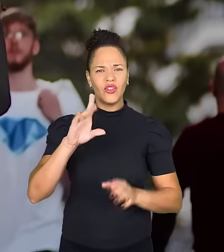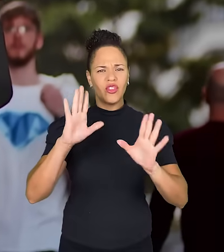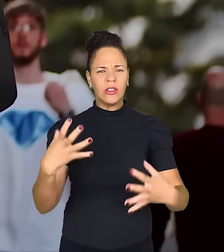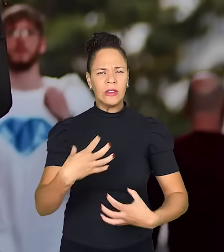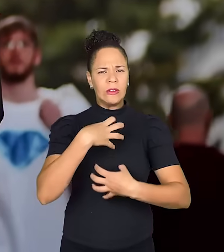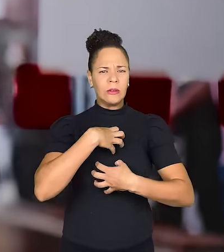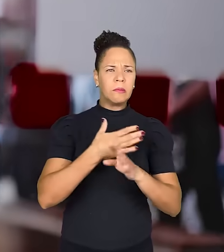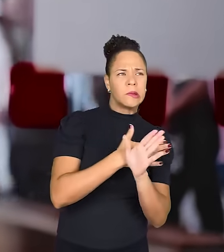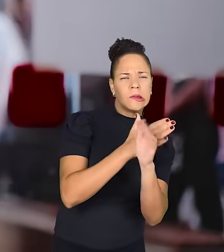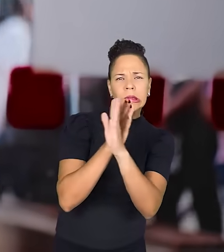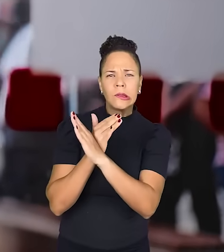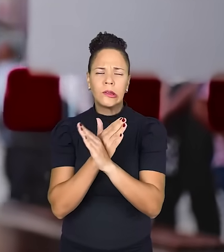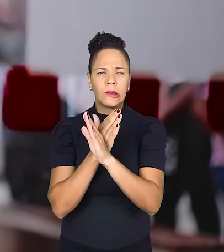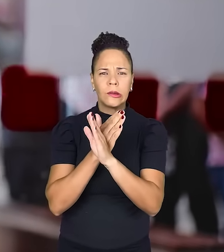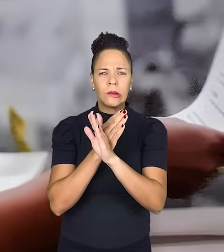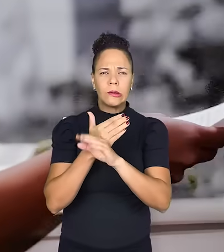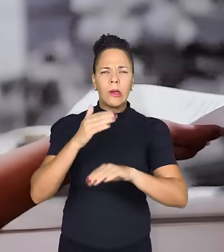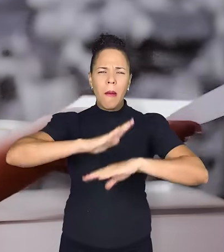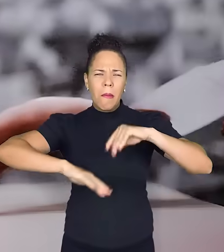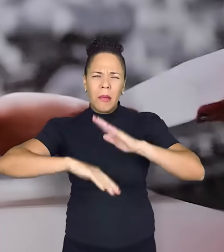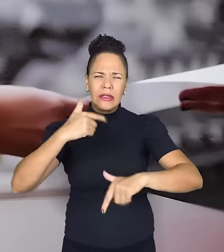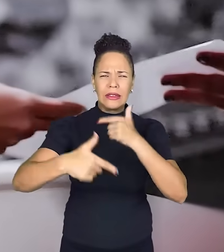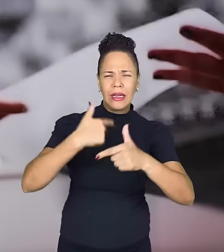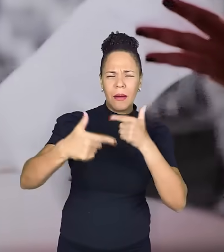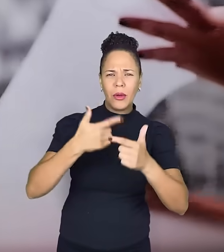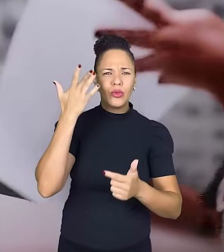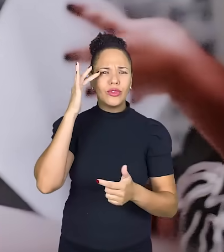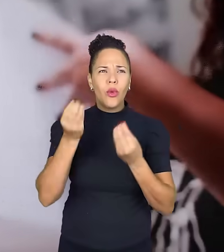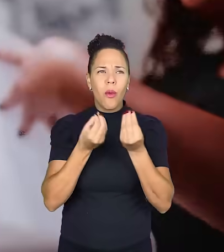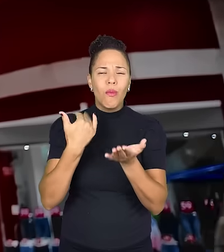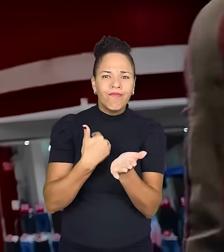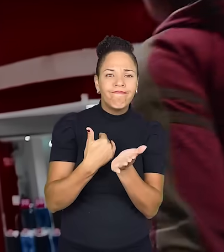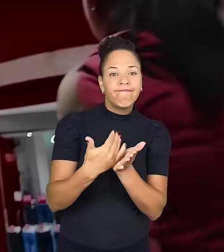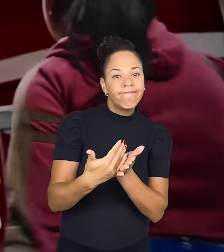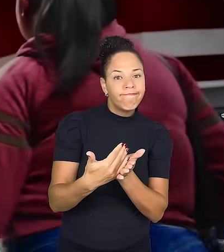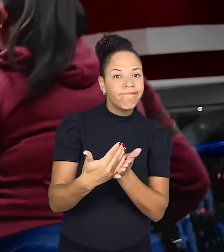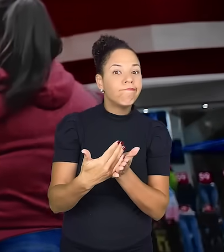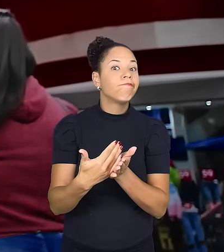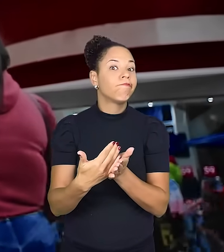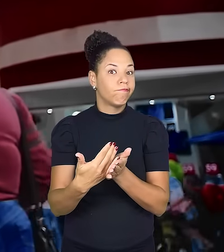Você já se sentiu perdido em meio às opções de trabalho, sem saber por onde começar?